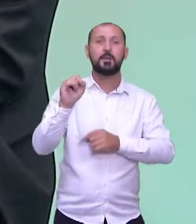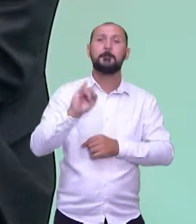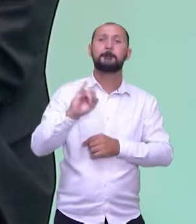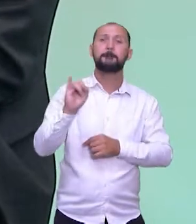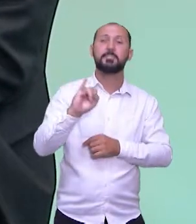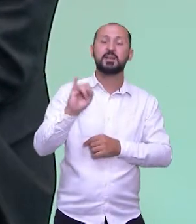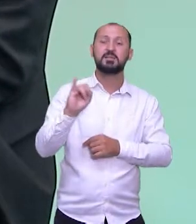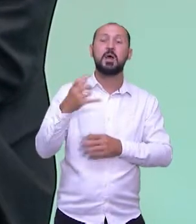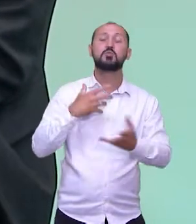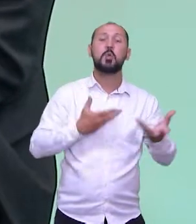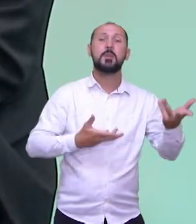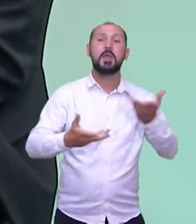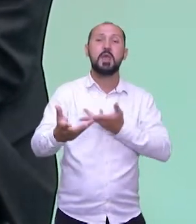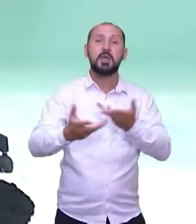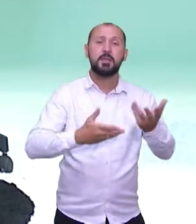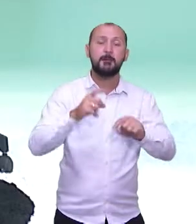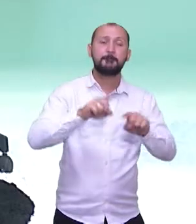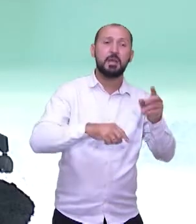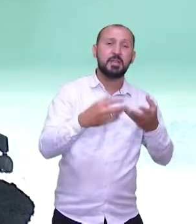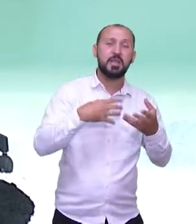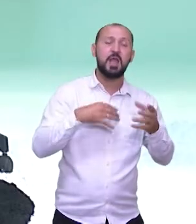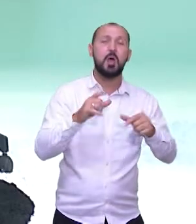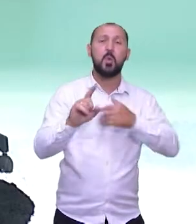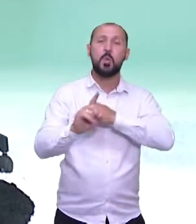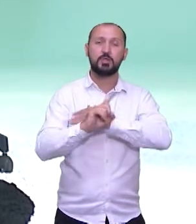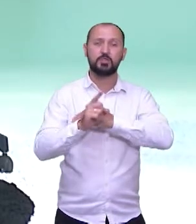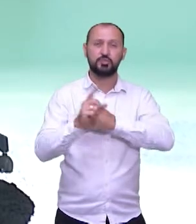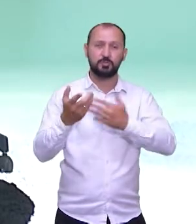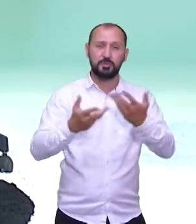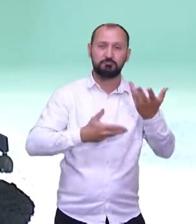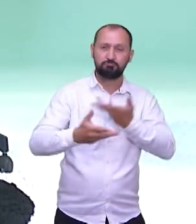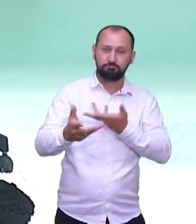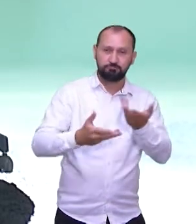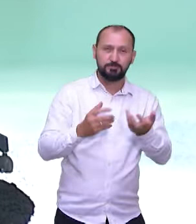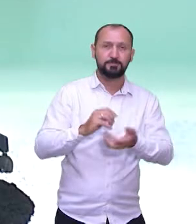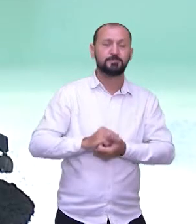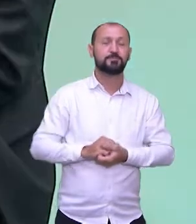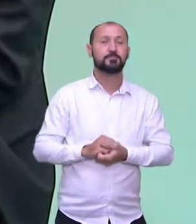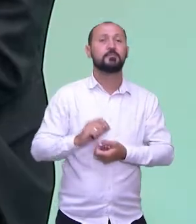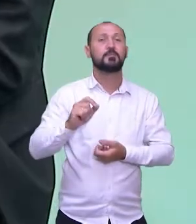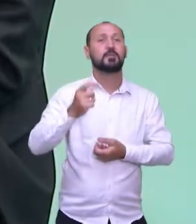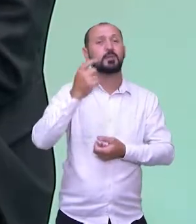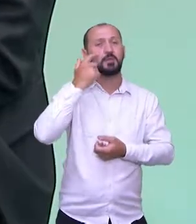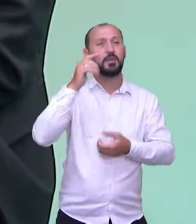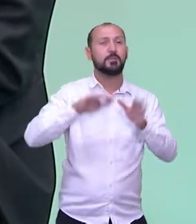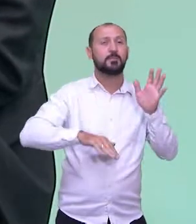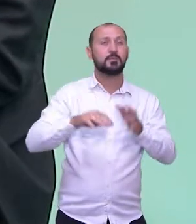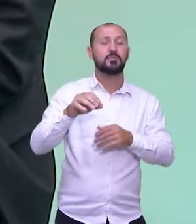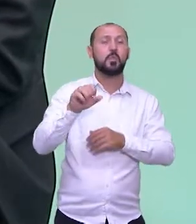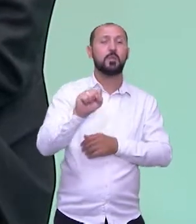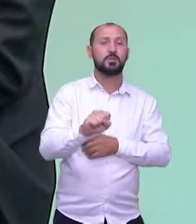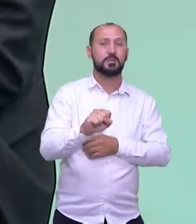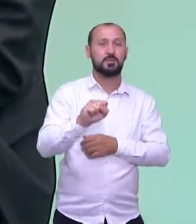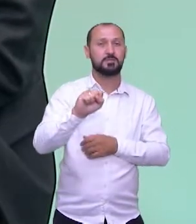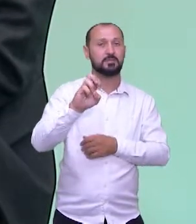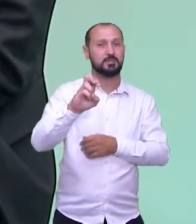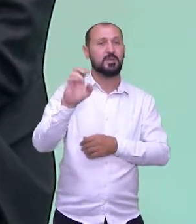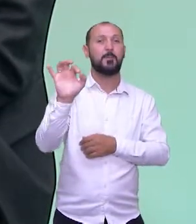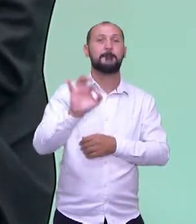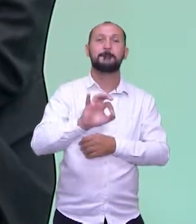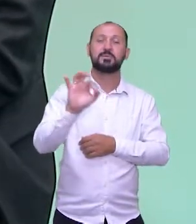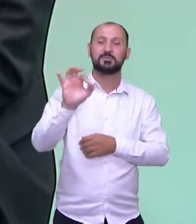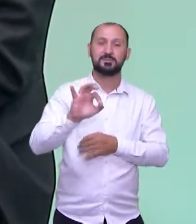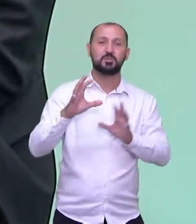Imposto sobre a circulação de mercadorias e serviços. Exatamente. Que responde por mais de